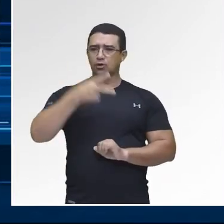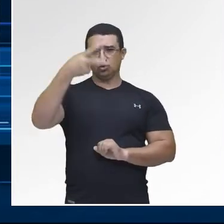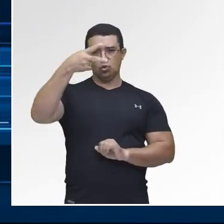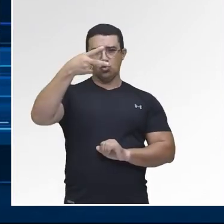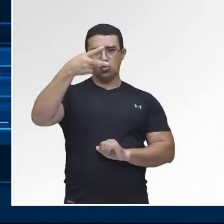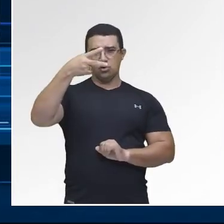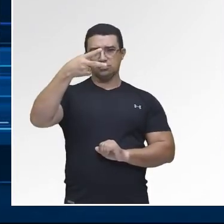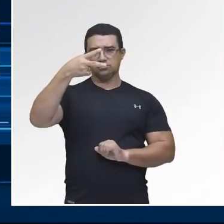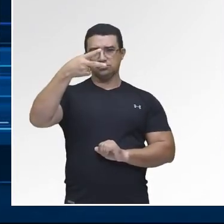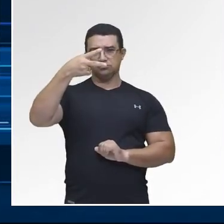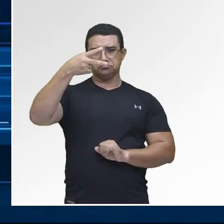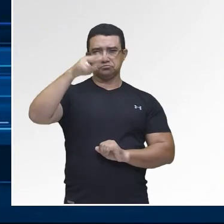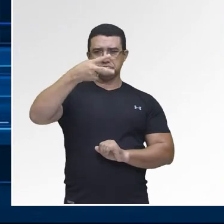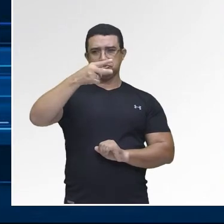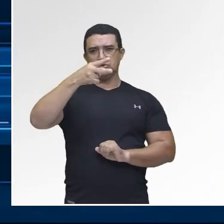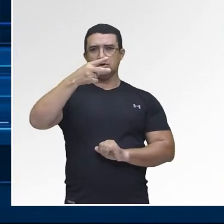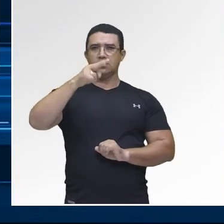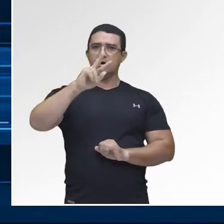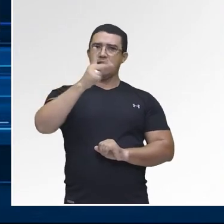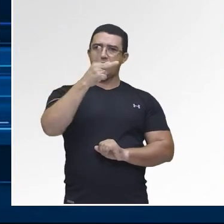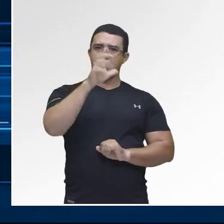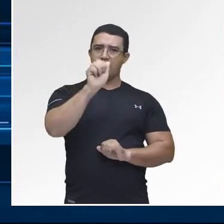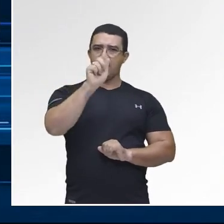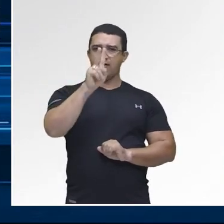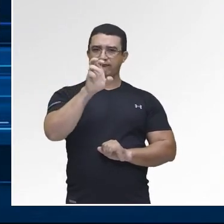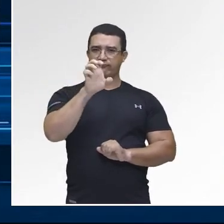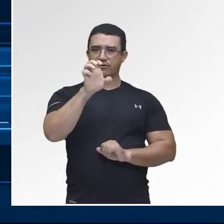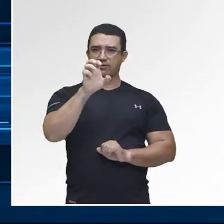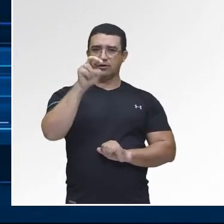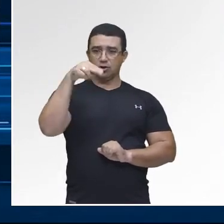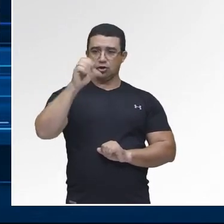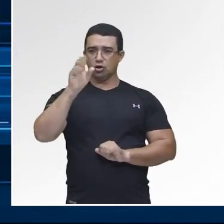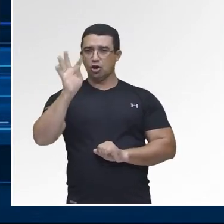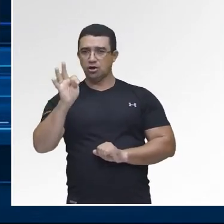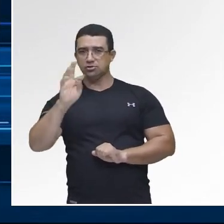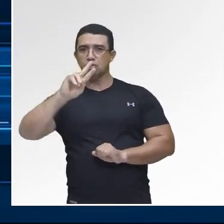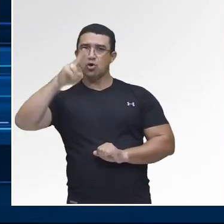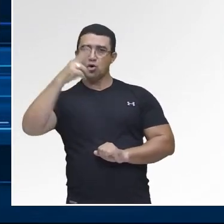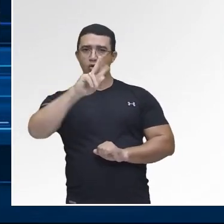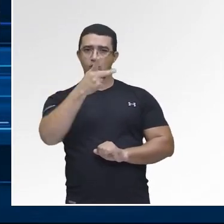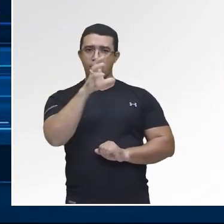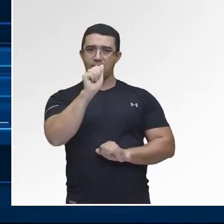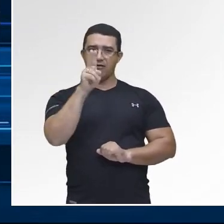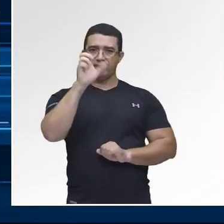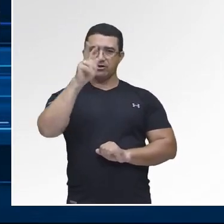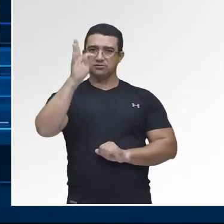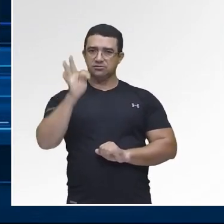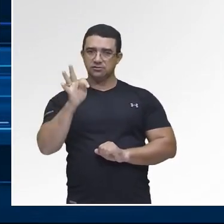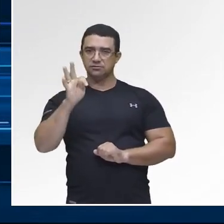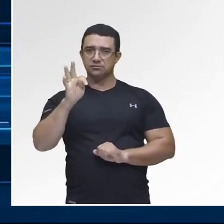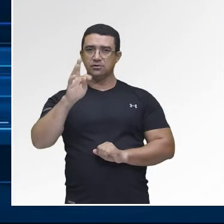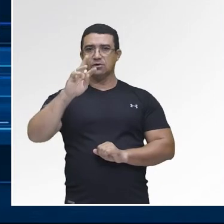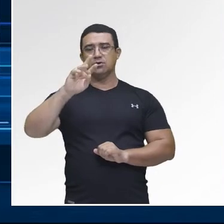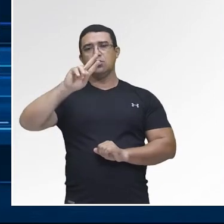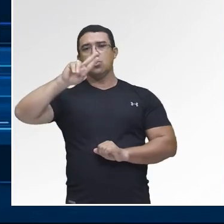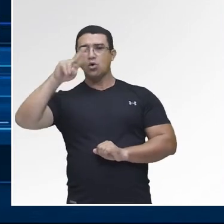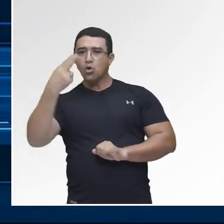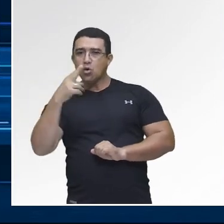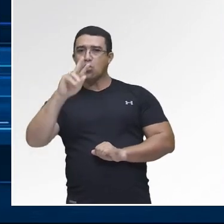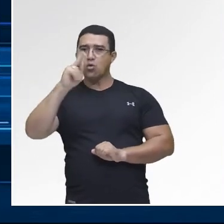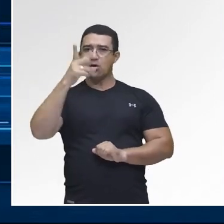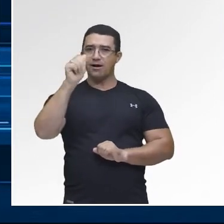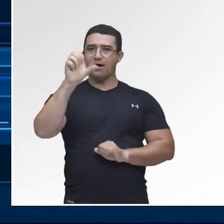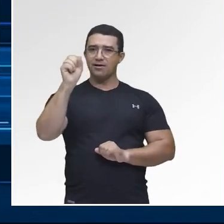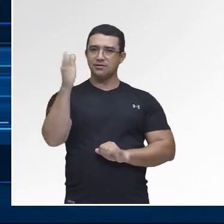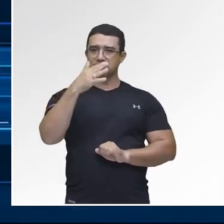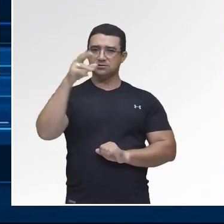possíveis, tanto have not como haven't, ou então has not or hasn't. Quando